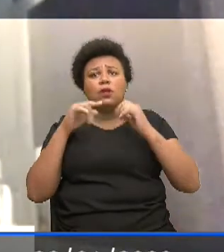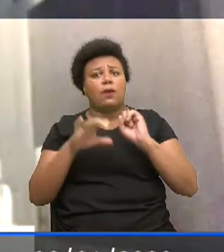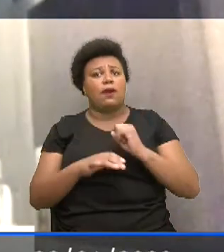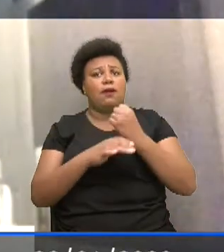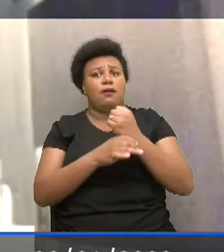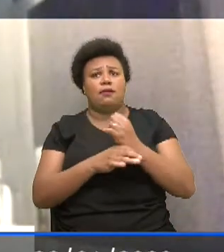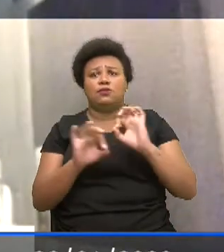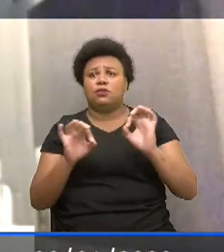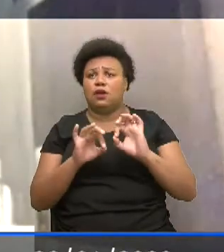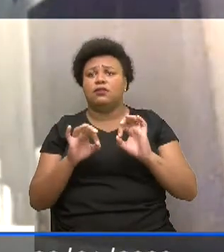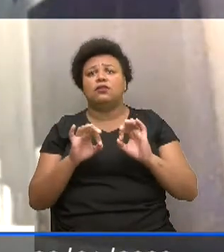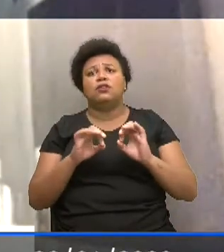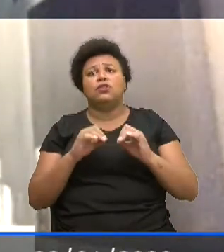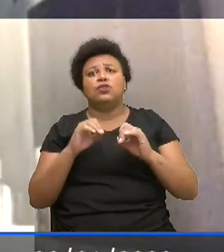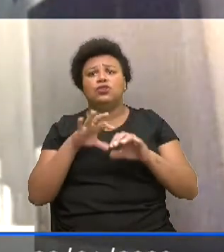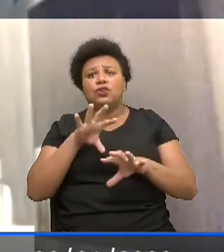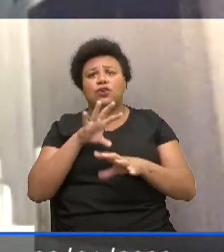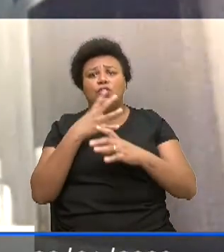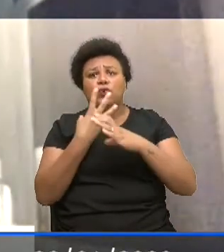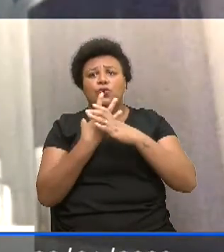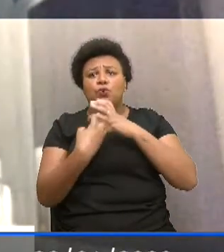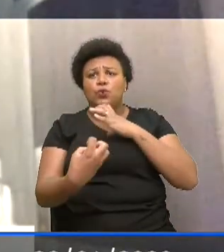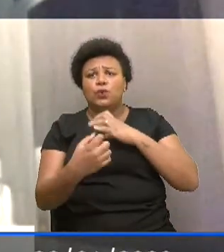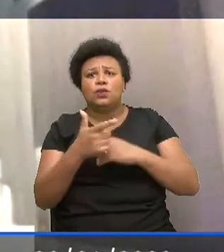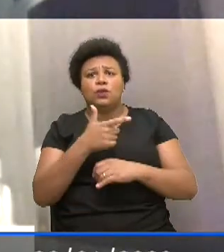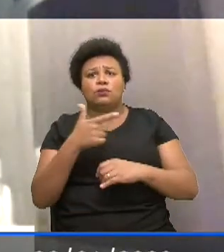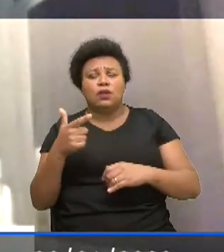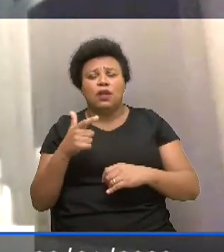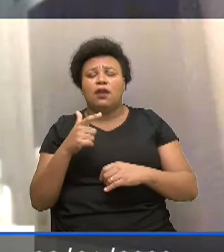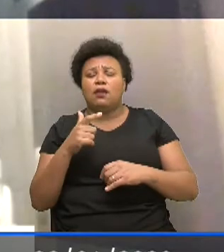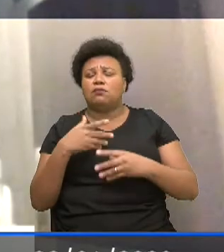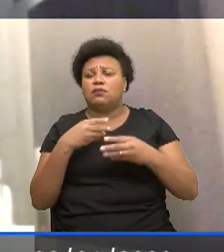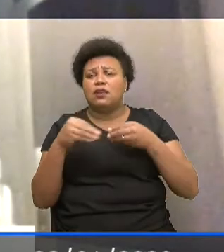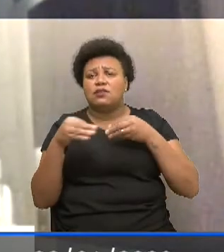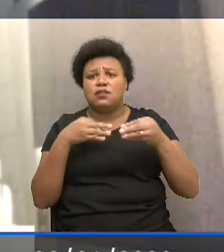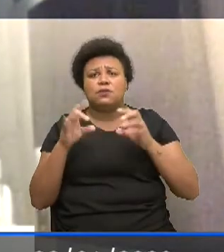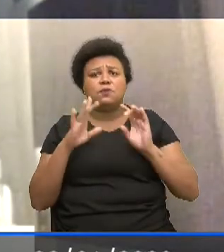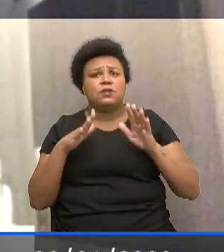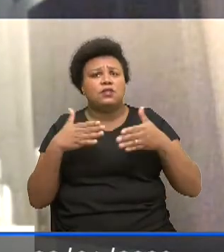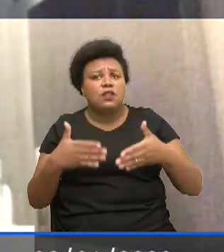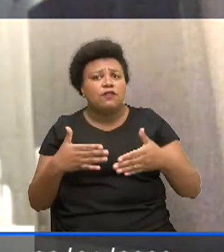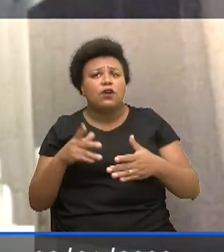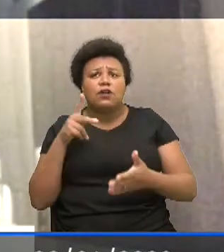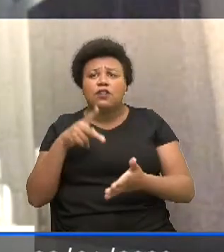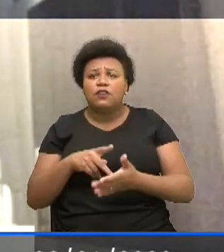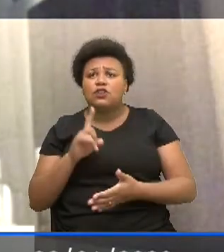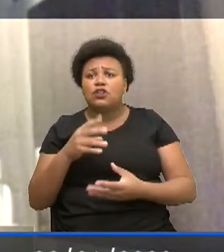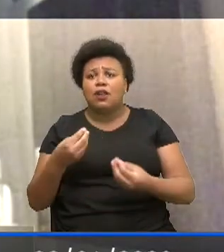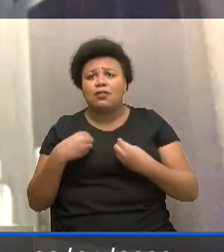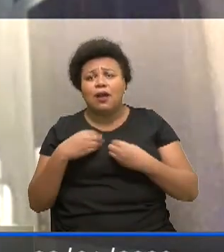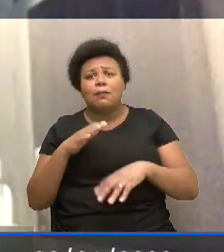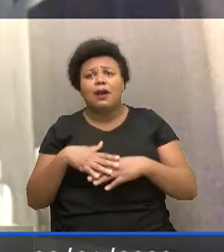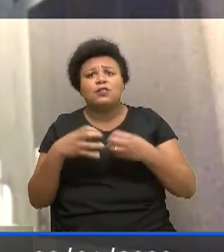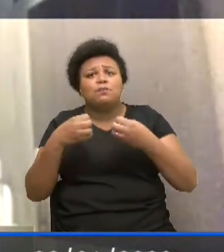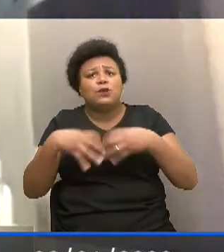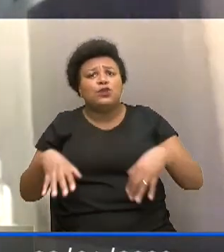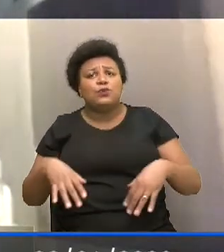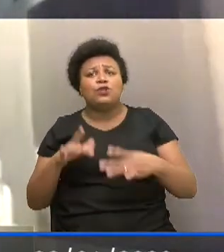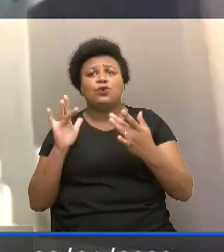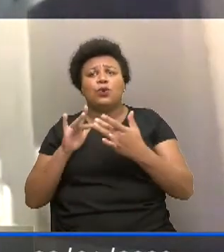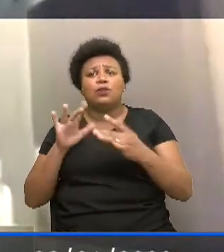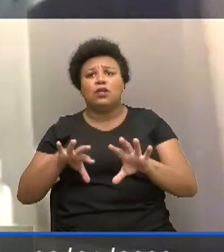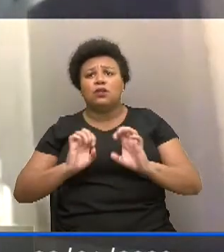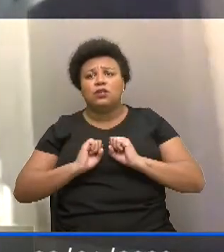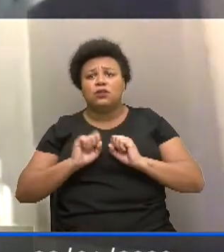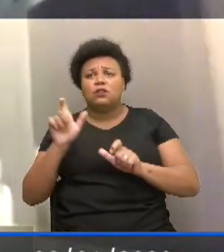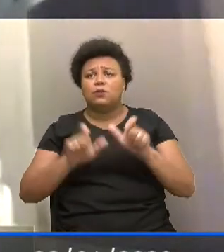nenhum tipo de eficiência de filtragem, não tem nenhuma gramatura específica, na verdade só gera mais danos e exposição